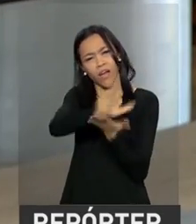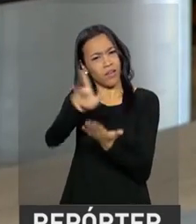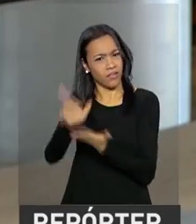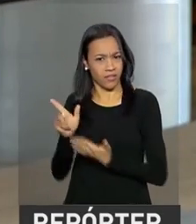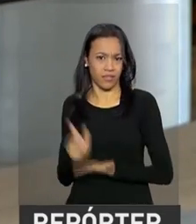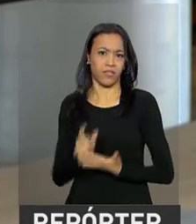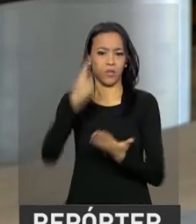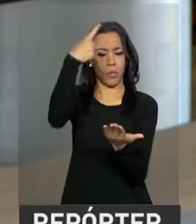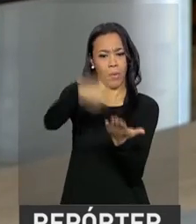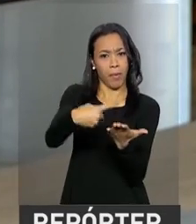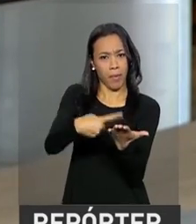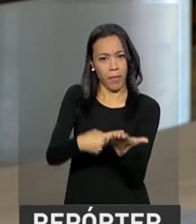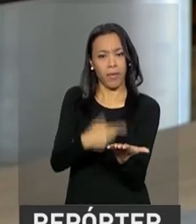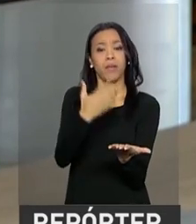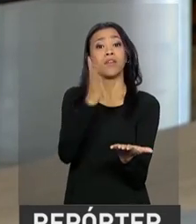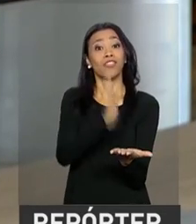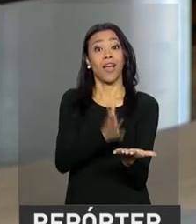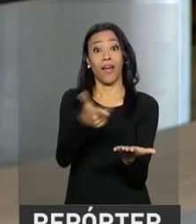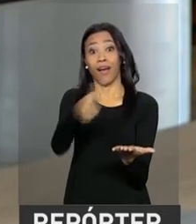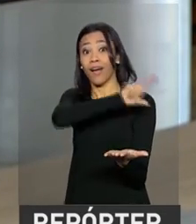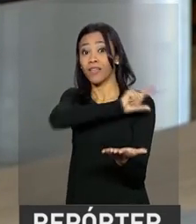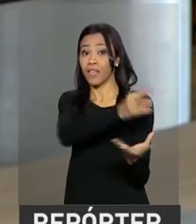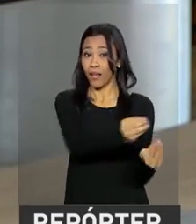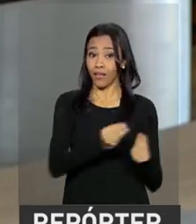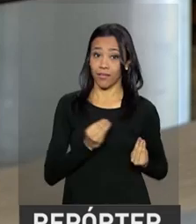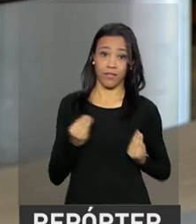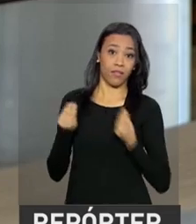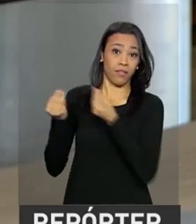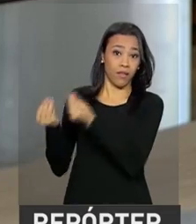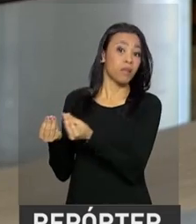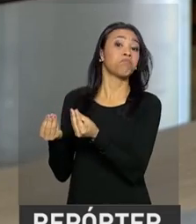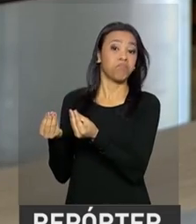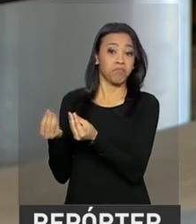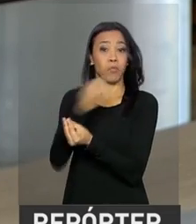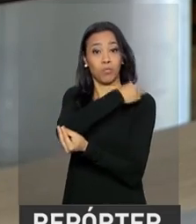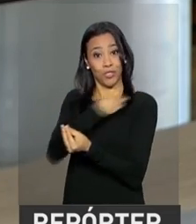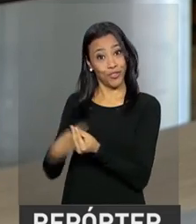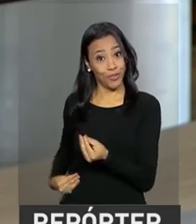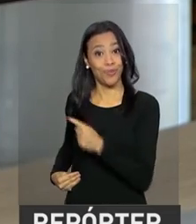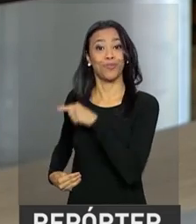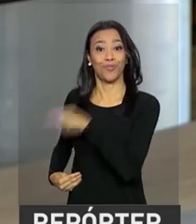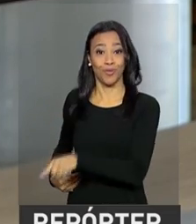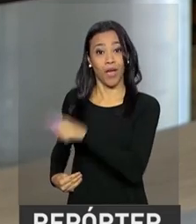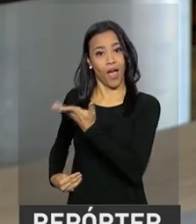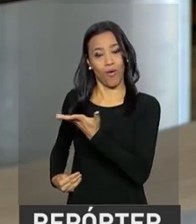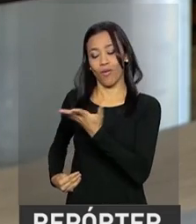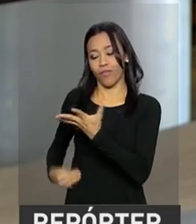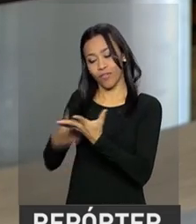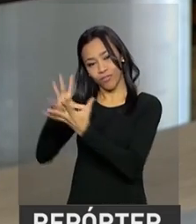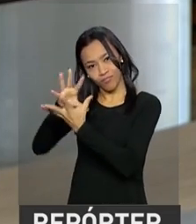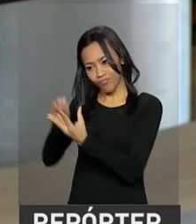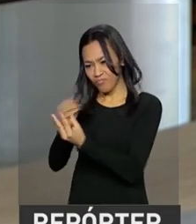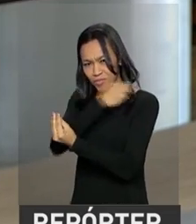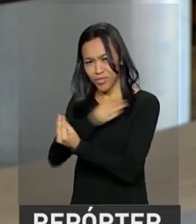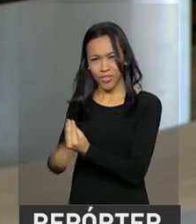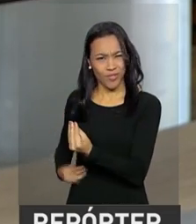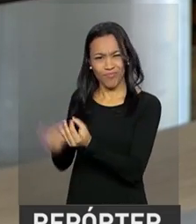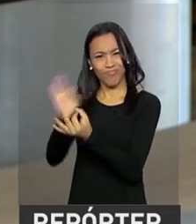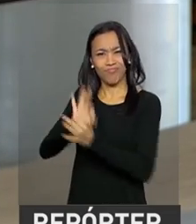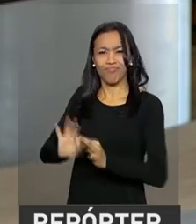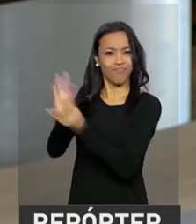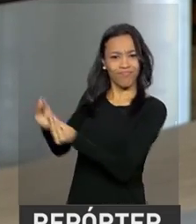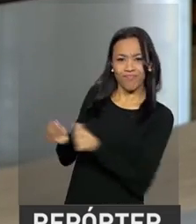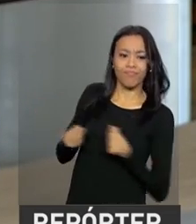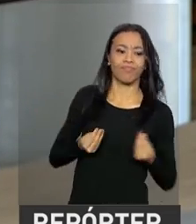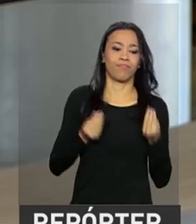competência havia sido transferida dos comandantes militares para o ministro da Defesa no ano passado portanto essa cerimônia